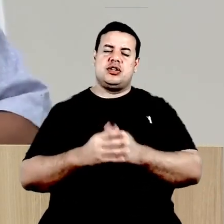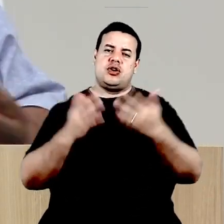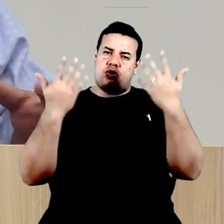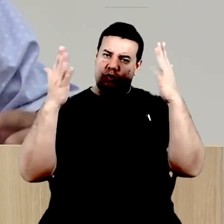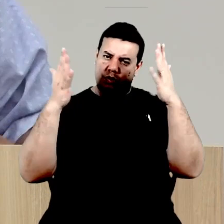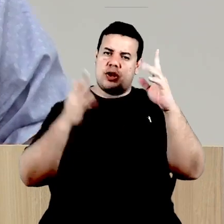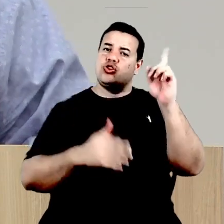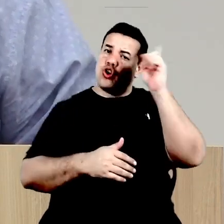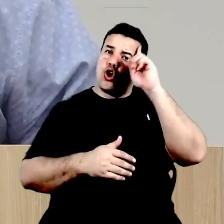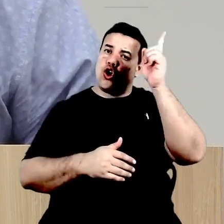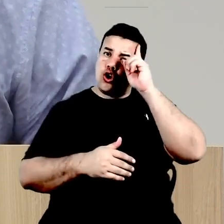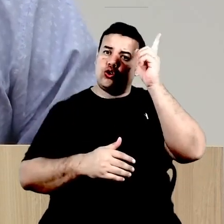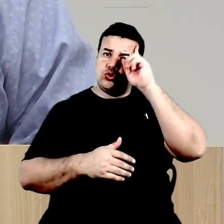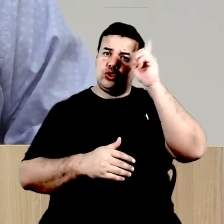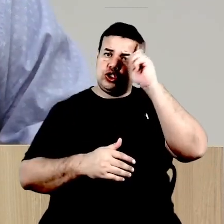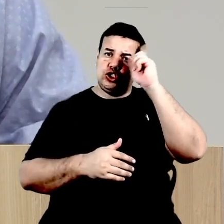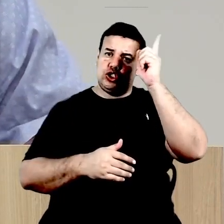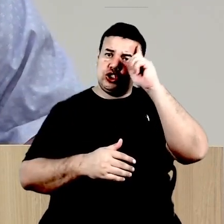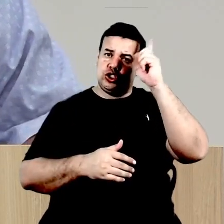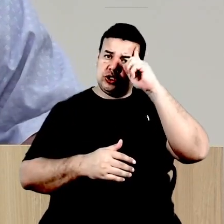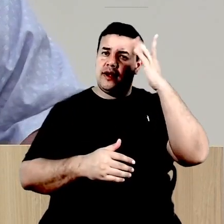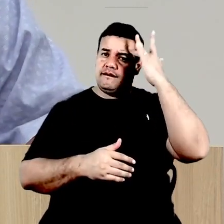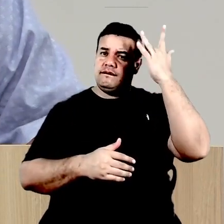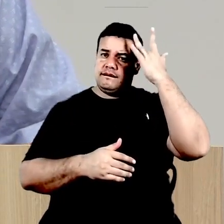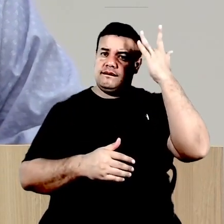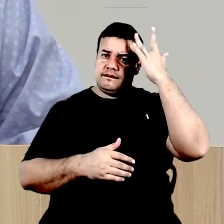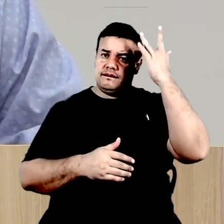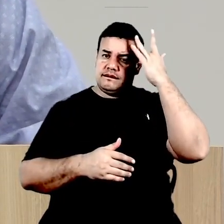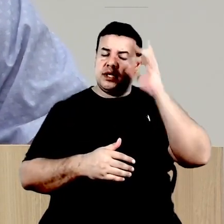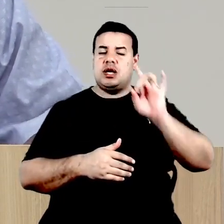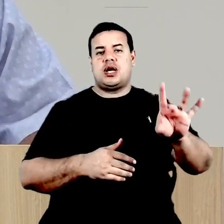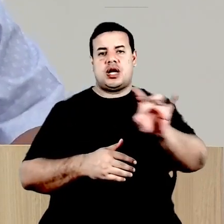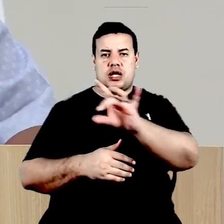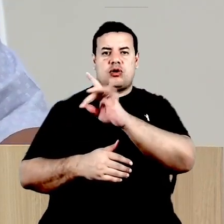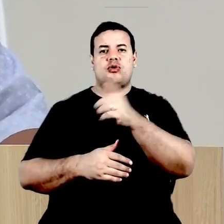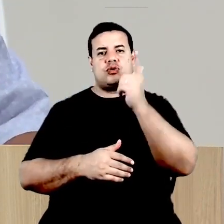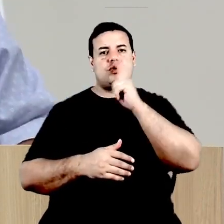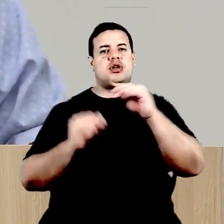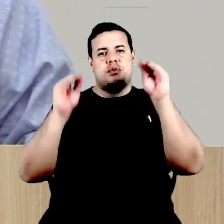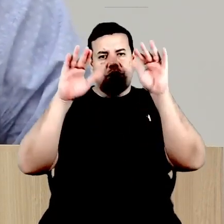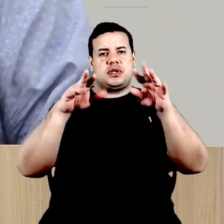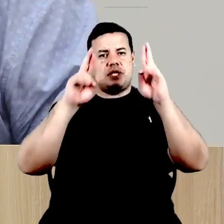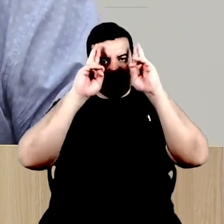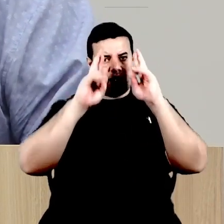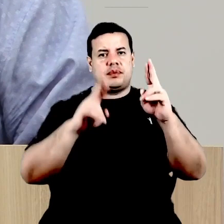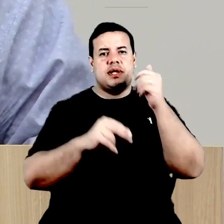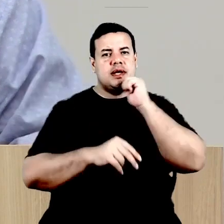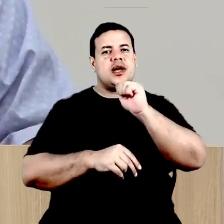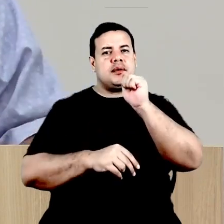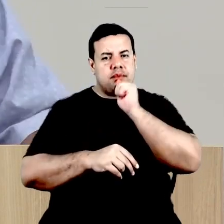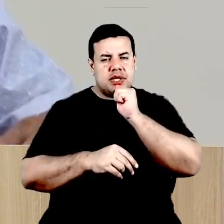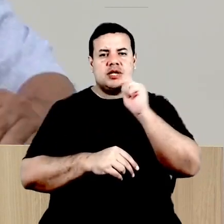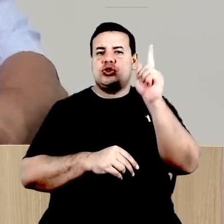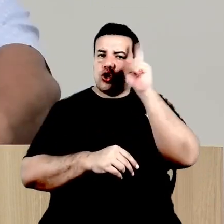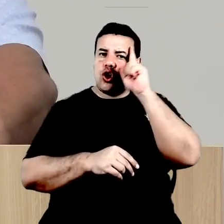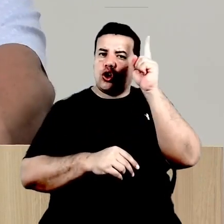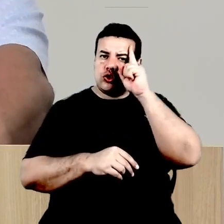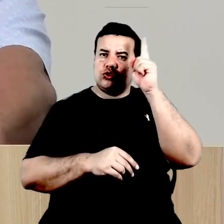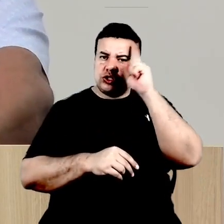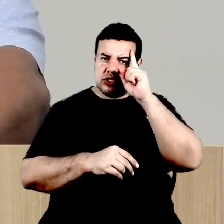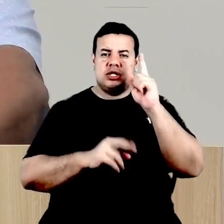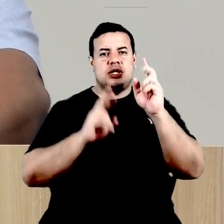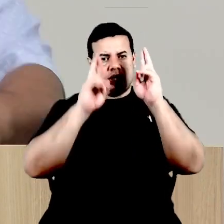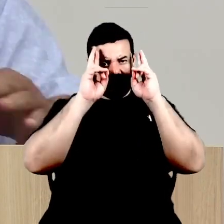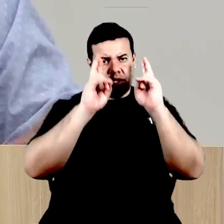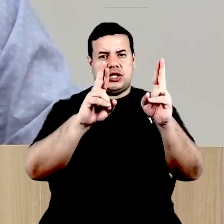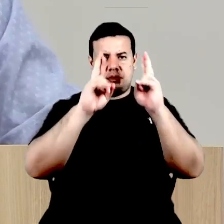dias que cada um cada um com a sua bênção possa a respeitar a sua mãe todos os dias e levar em consideração todos